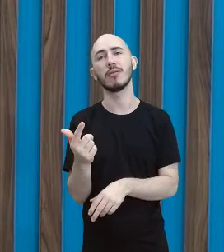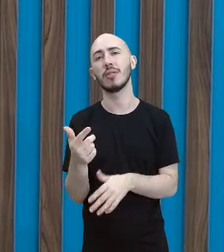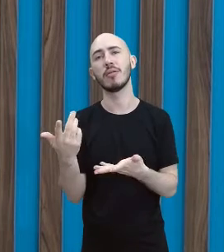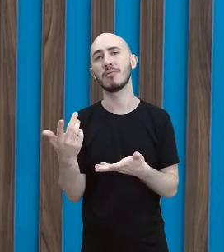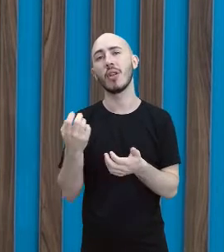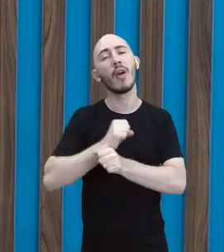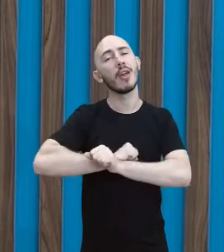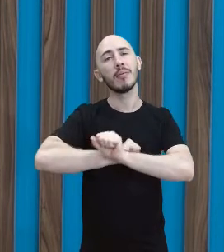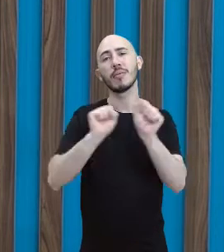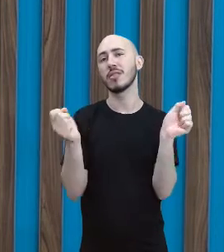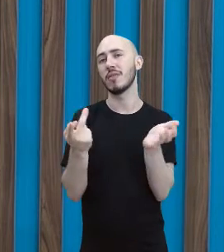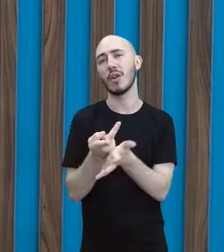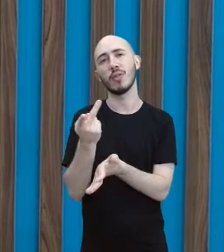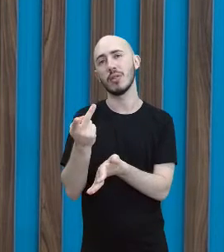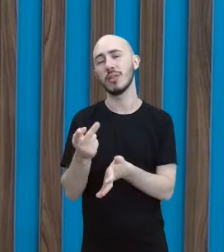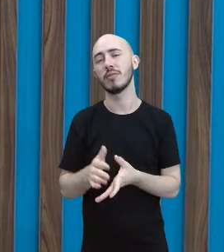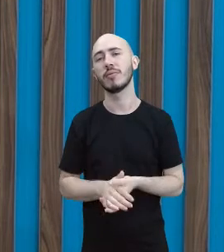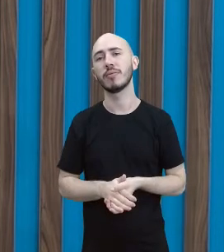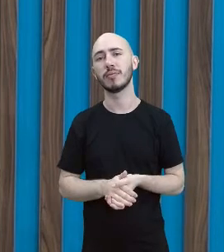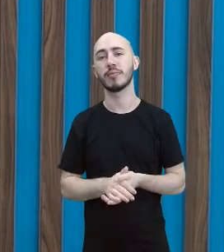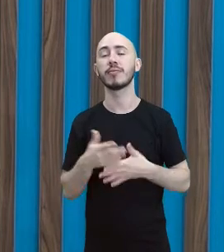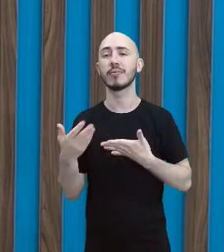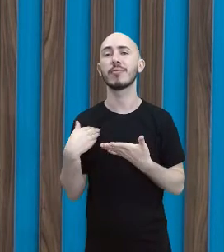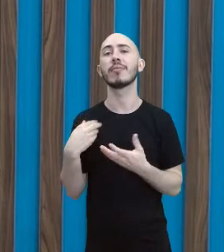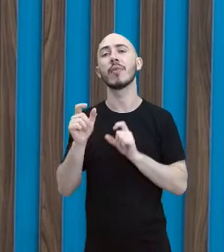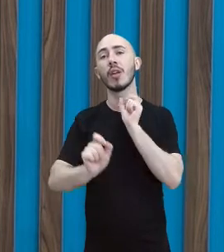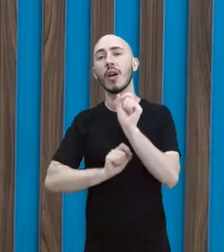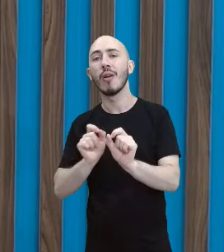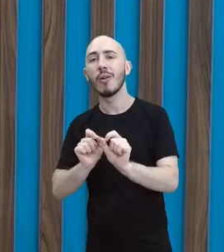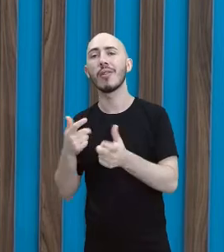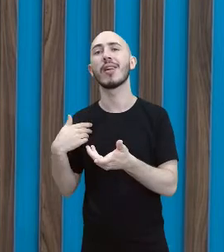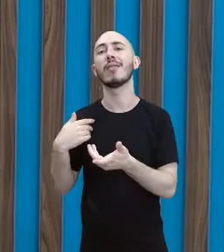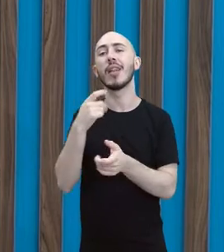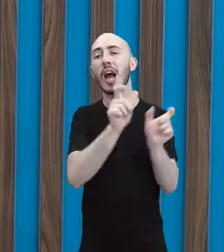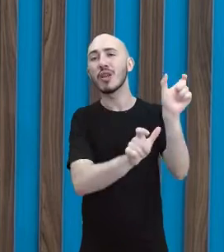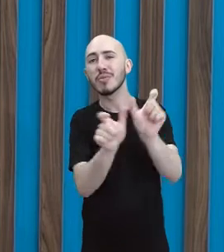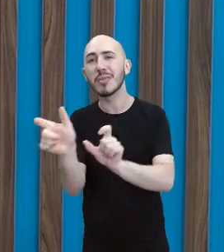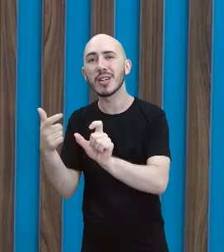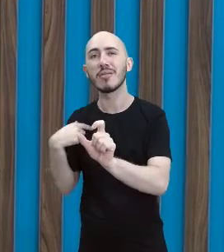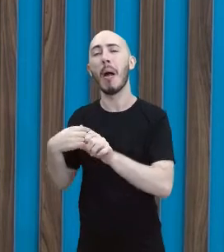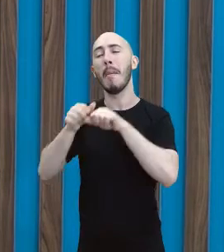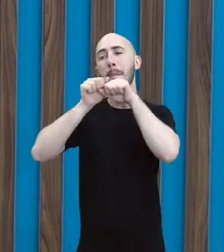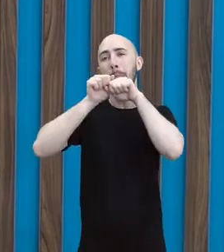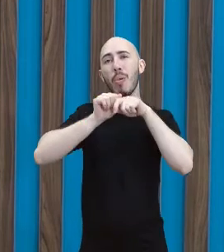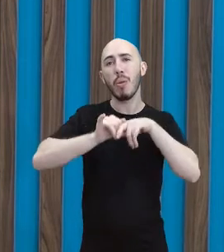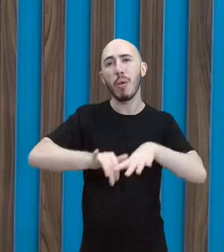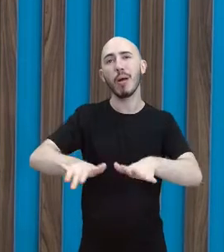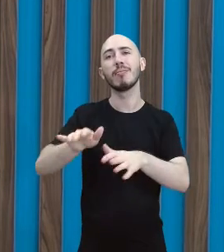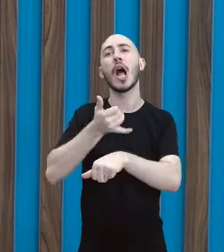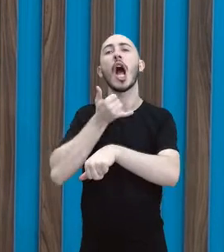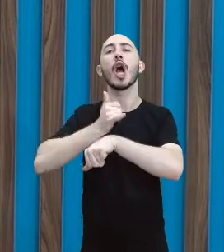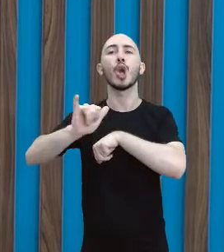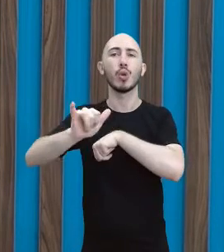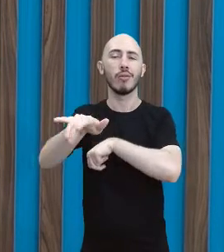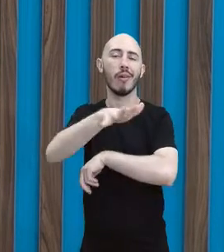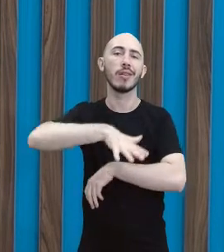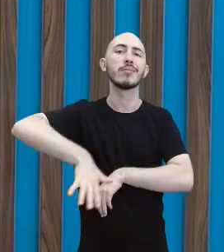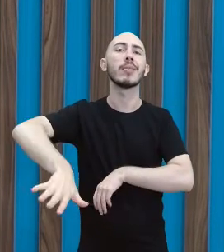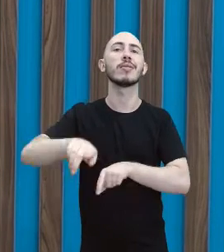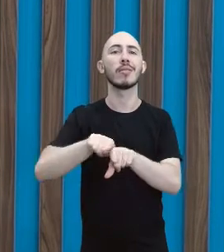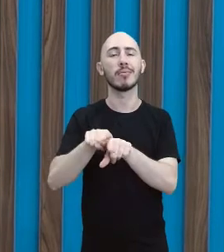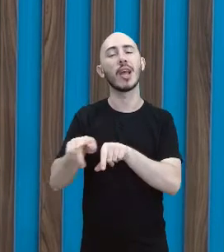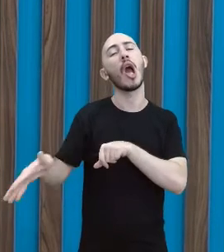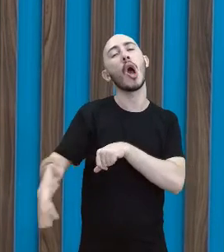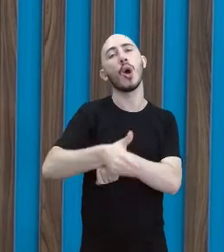Então, houve um processo aí de manipulação da opinião pública para que a turma pudesse, né, aplicar aí o